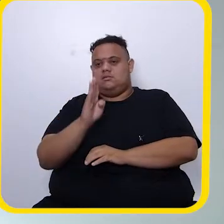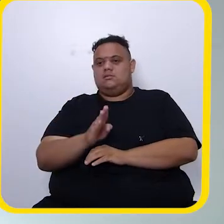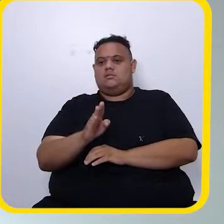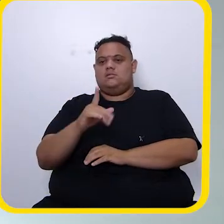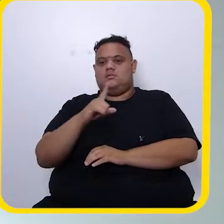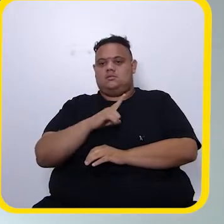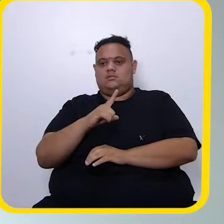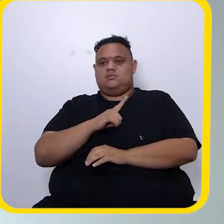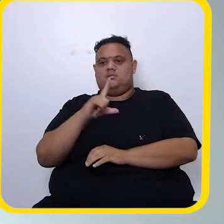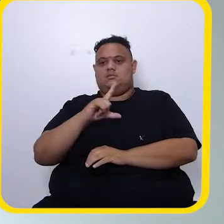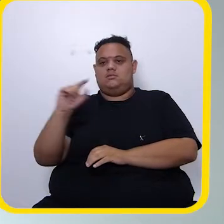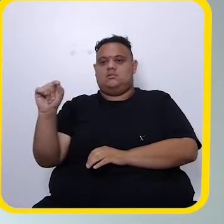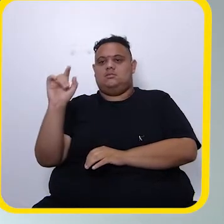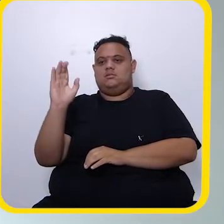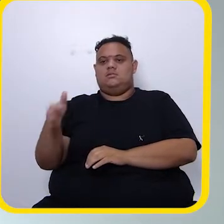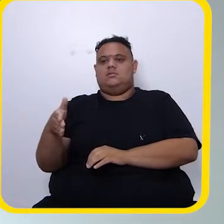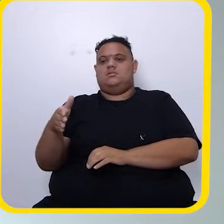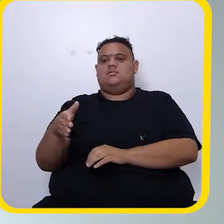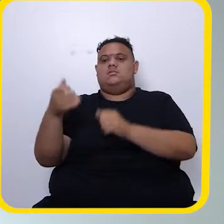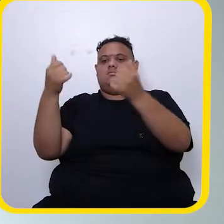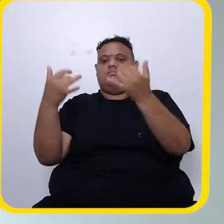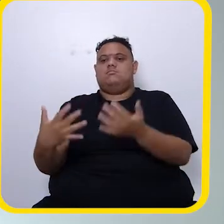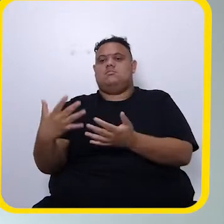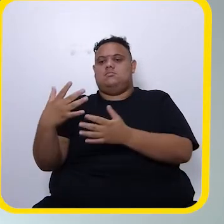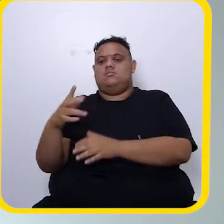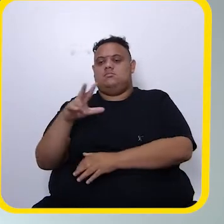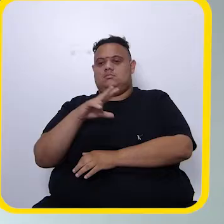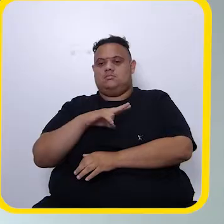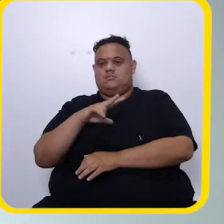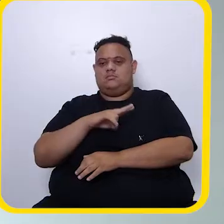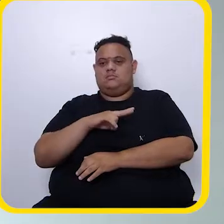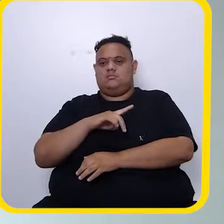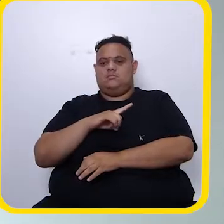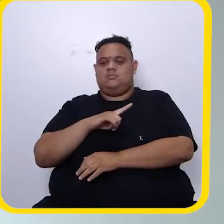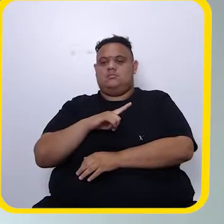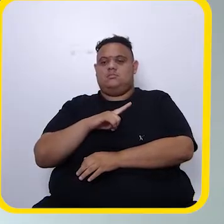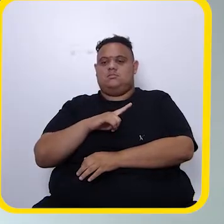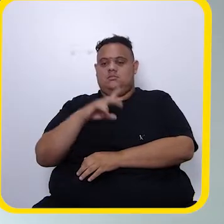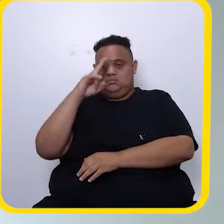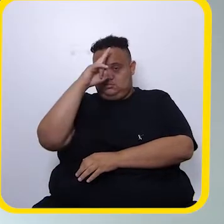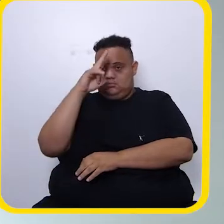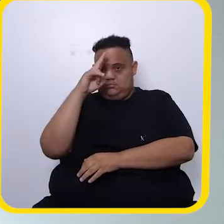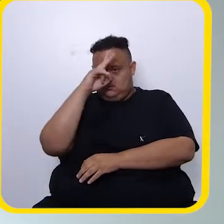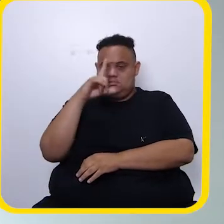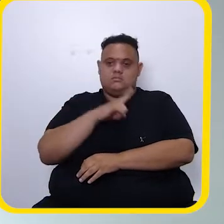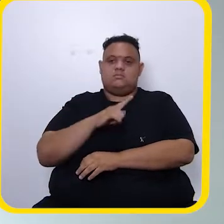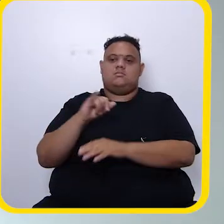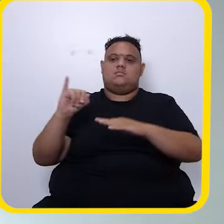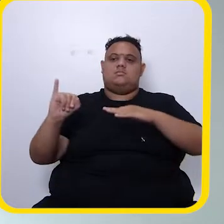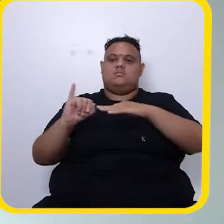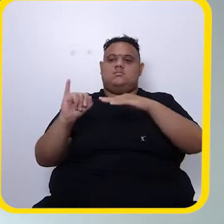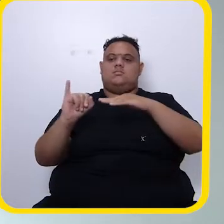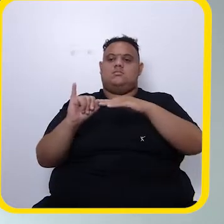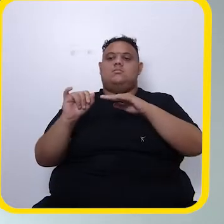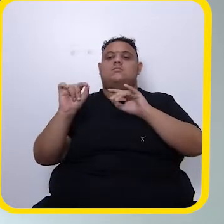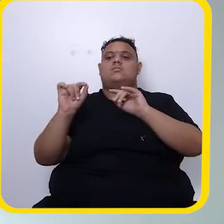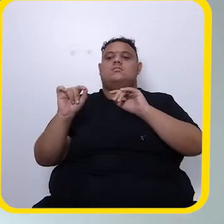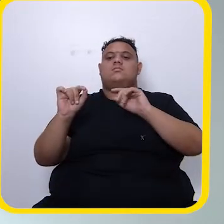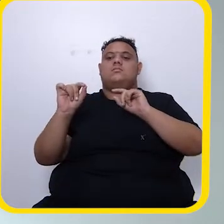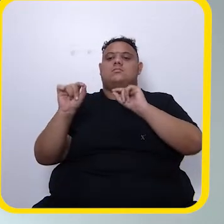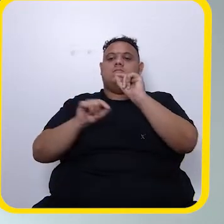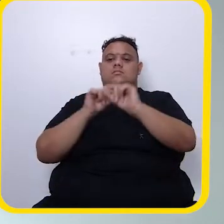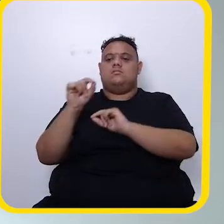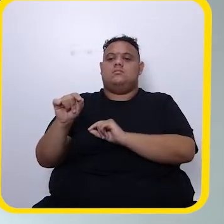Brasil já levou, né, suas tropas, seu exército, né, sua marinha, sua aeronáutica para o Haiti, né,